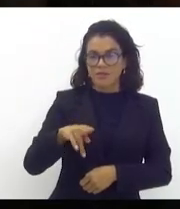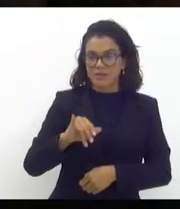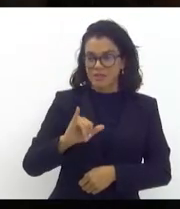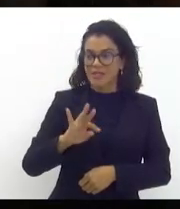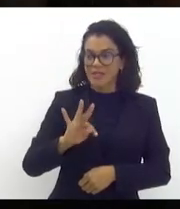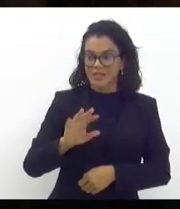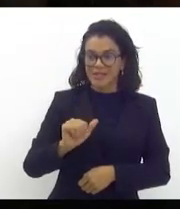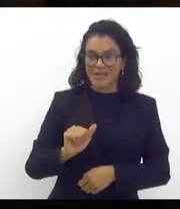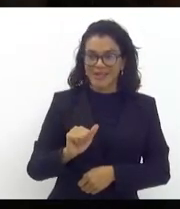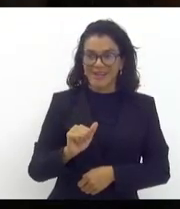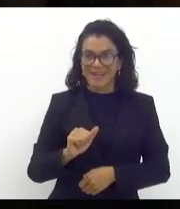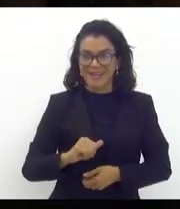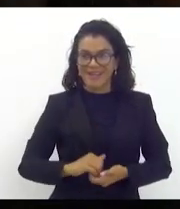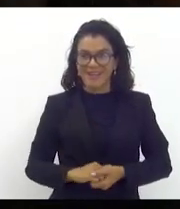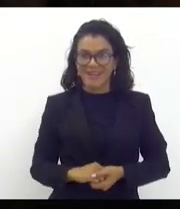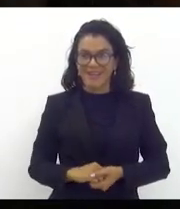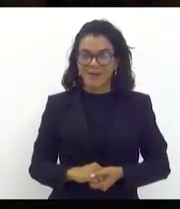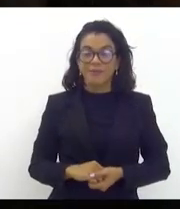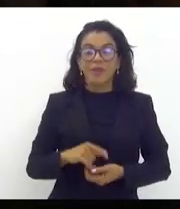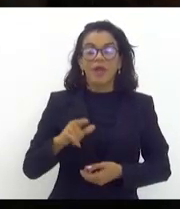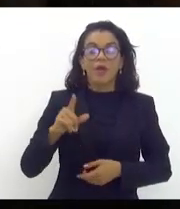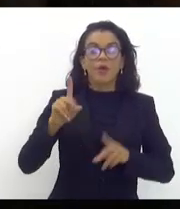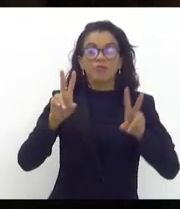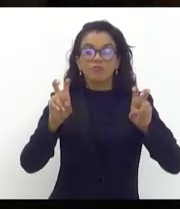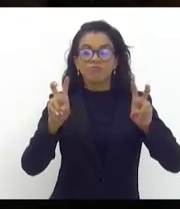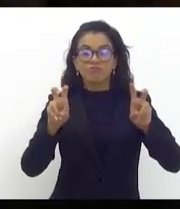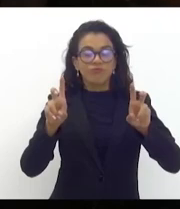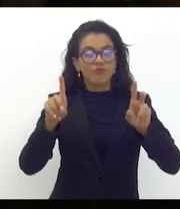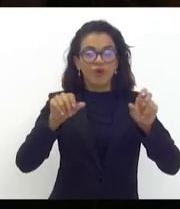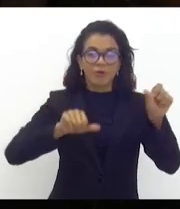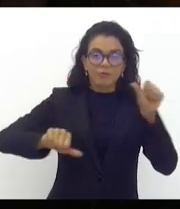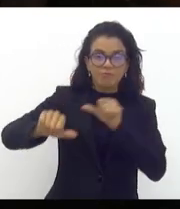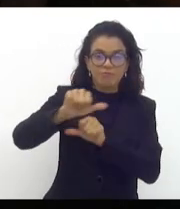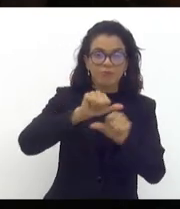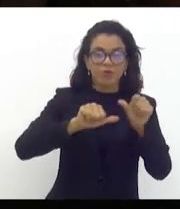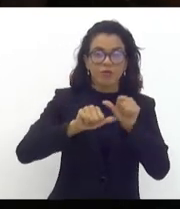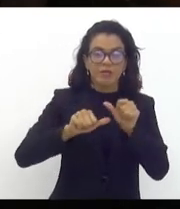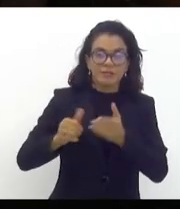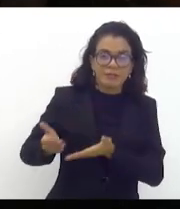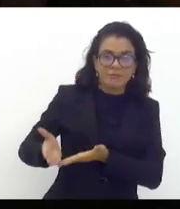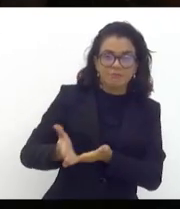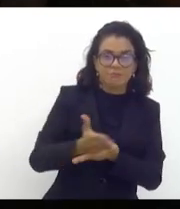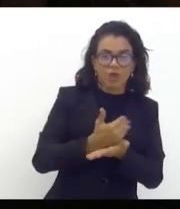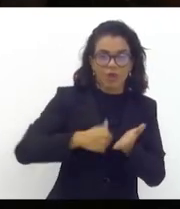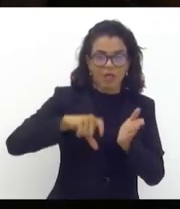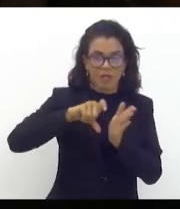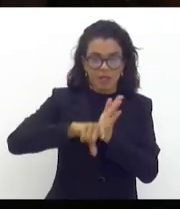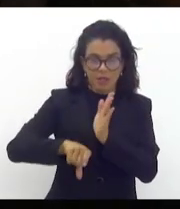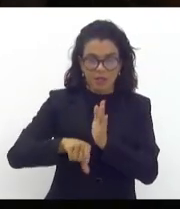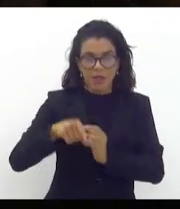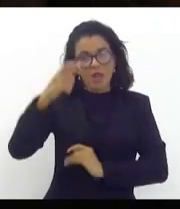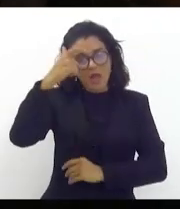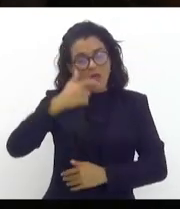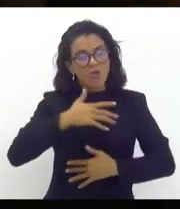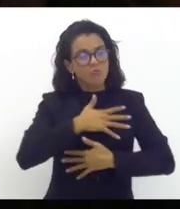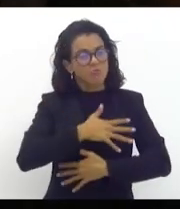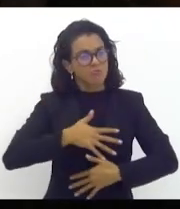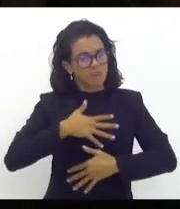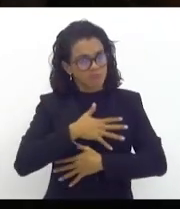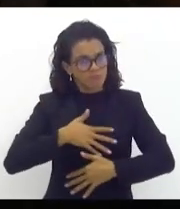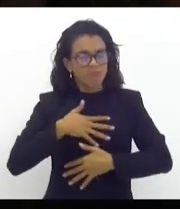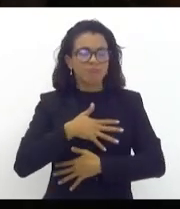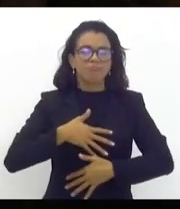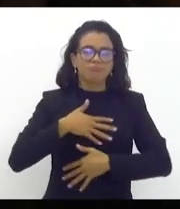E o tema foi a reforma tributária. E eu tive o prazer de ser um